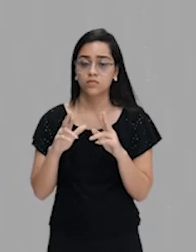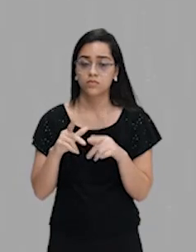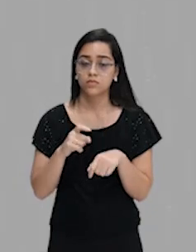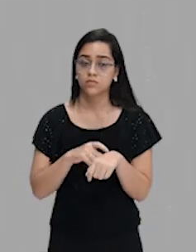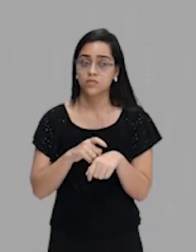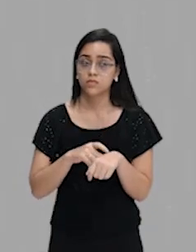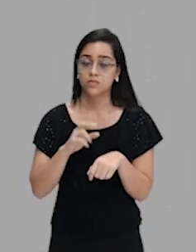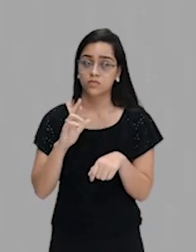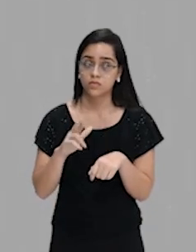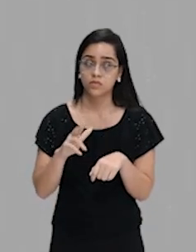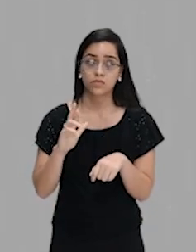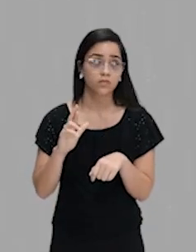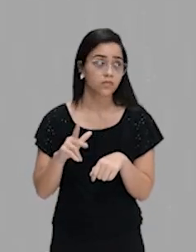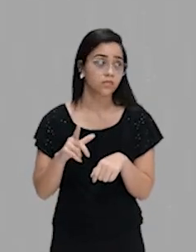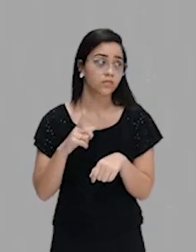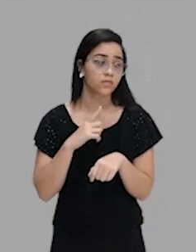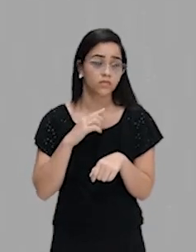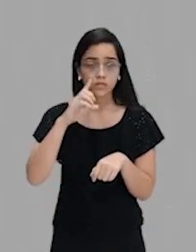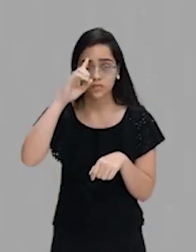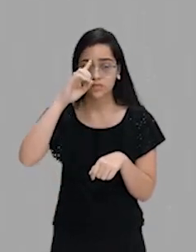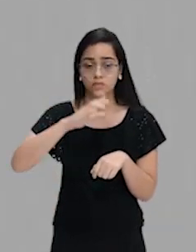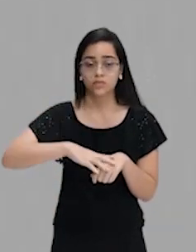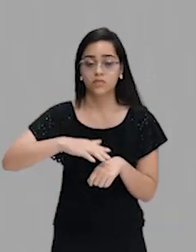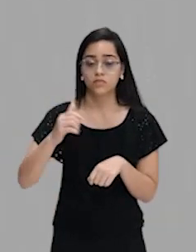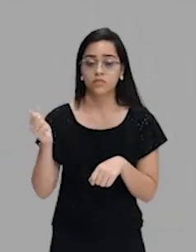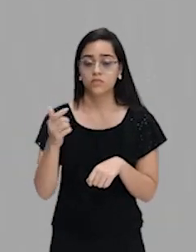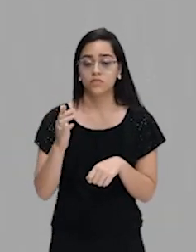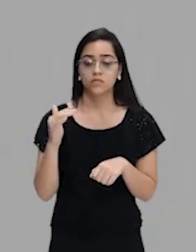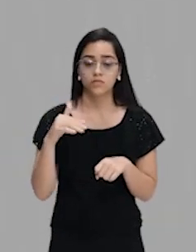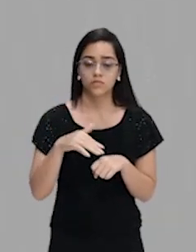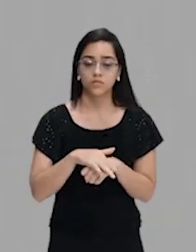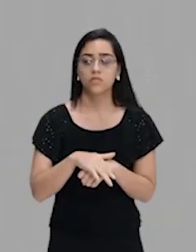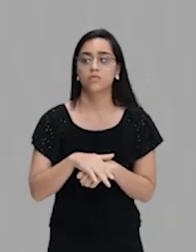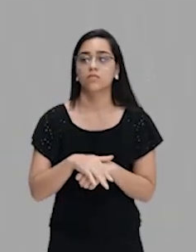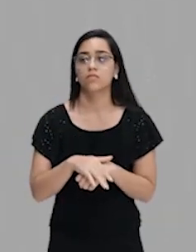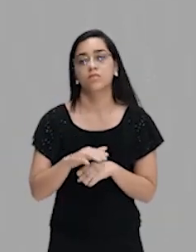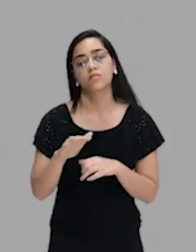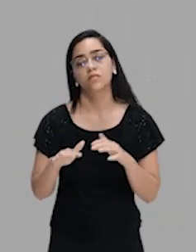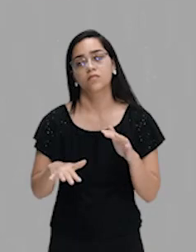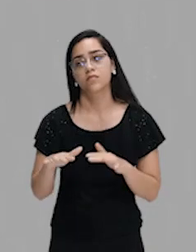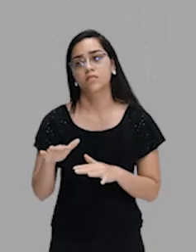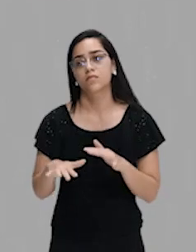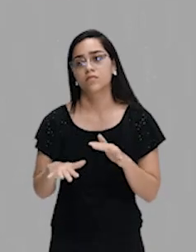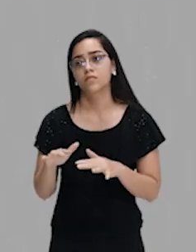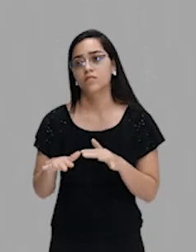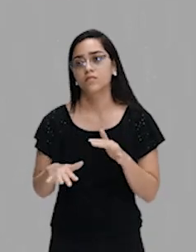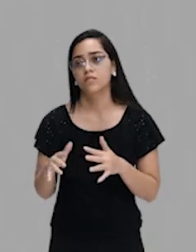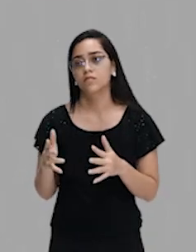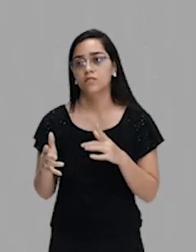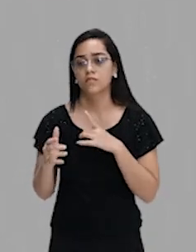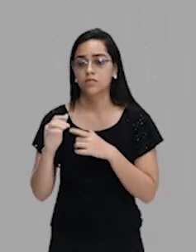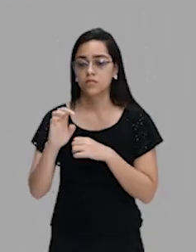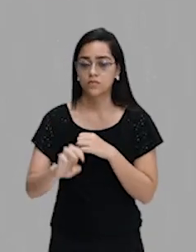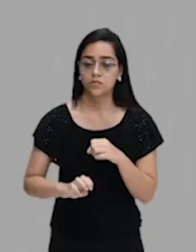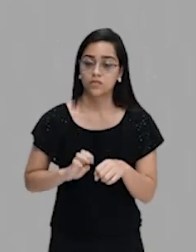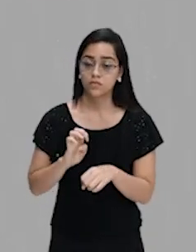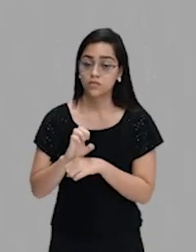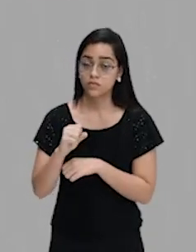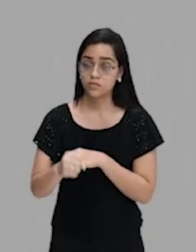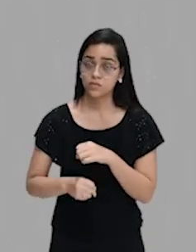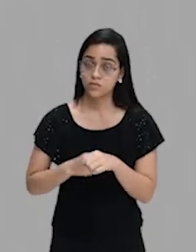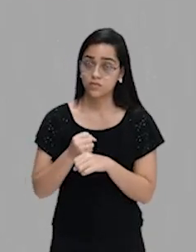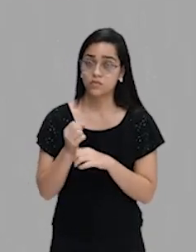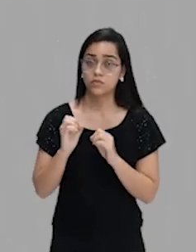tempo, certo? Dias maiores do que a noite ou dias menores do que a noite, dependendo da estação do ano, tá,